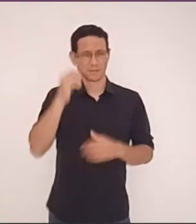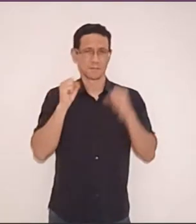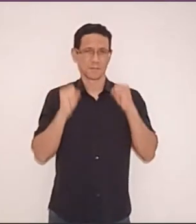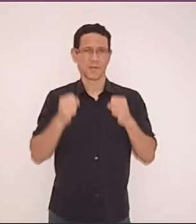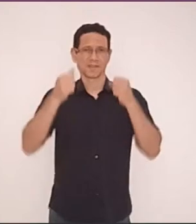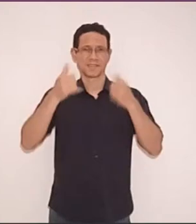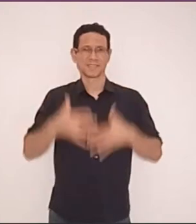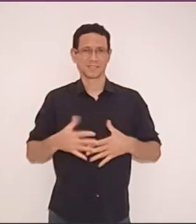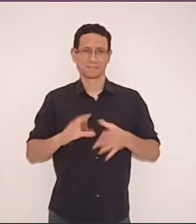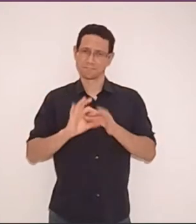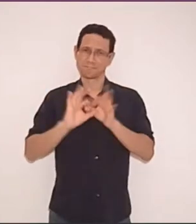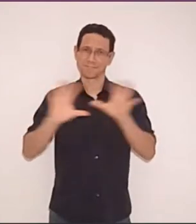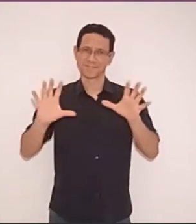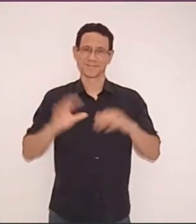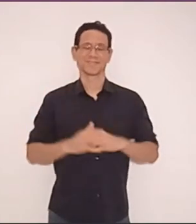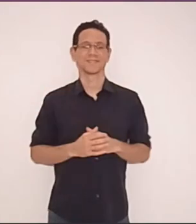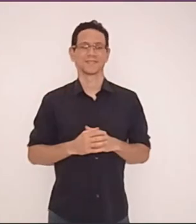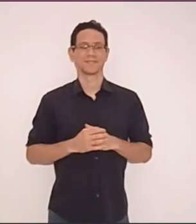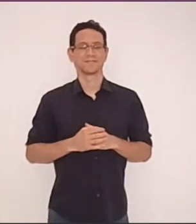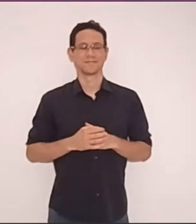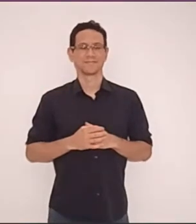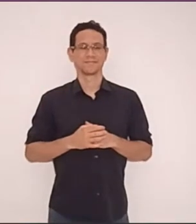pode começar primeiro